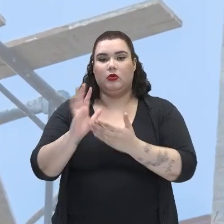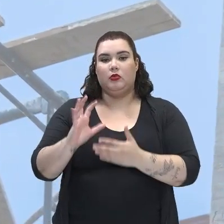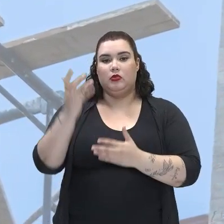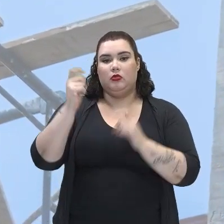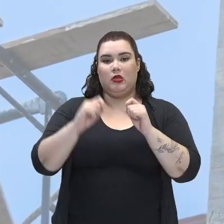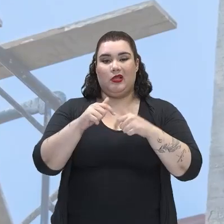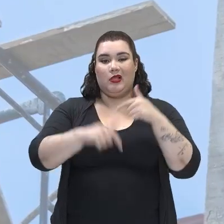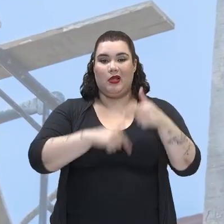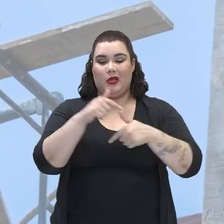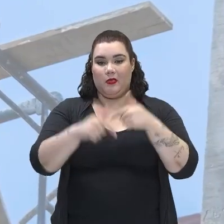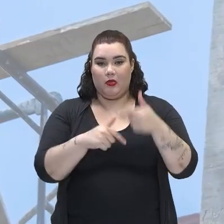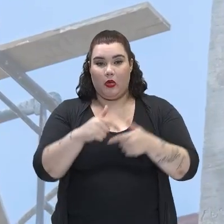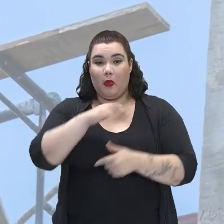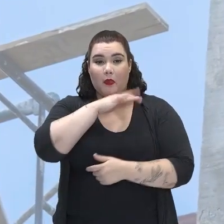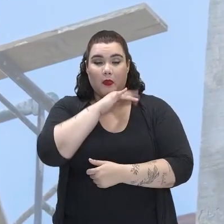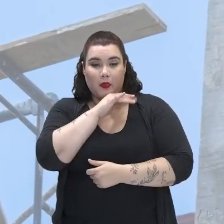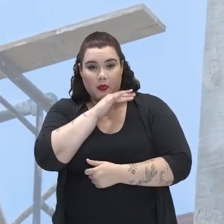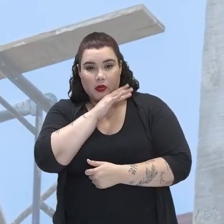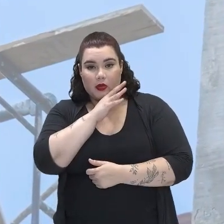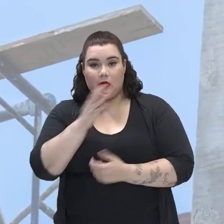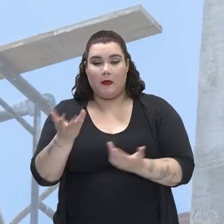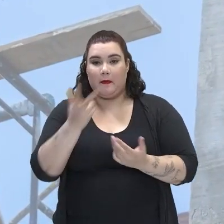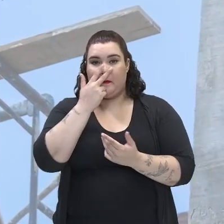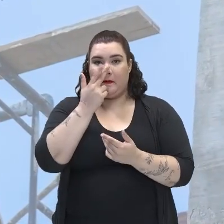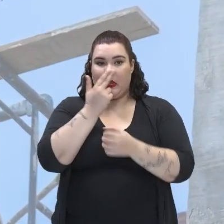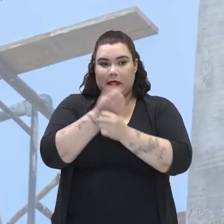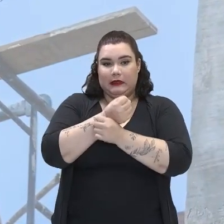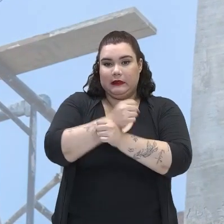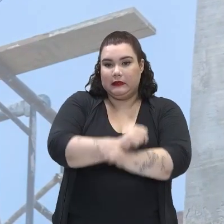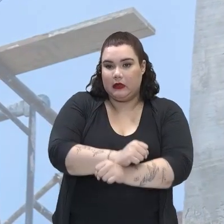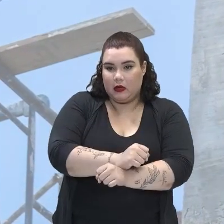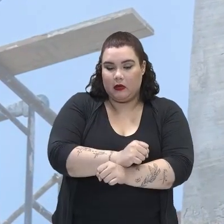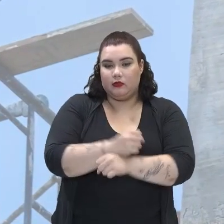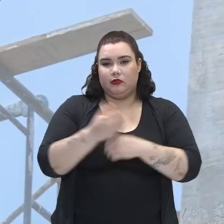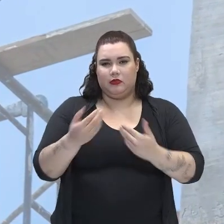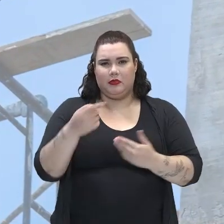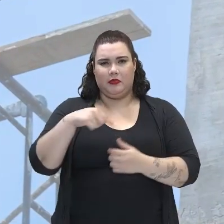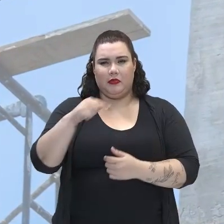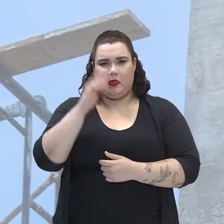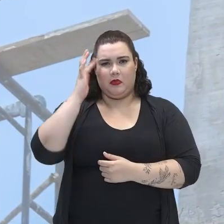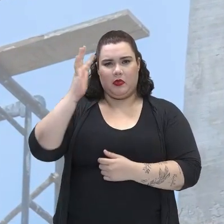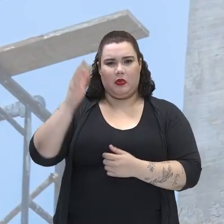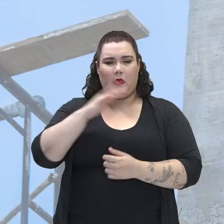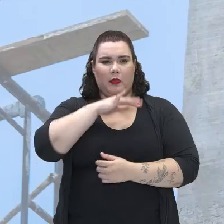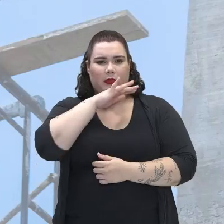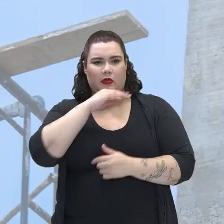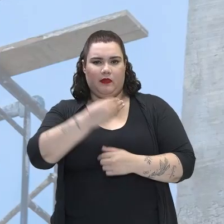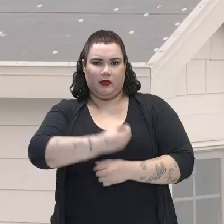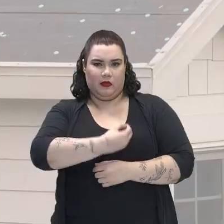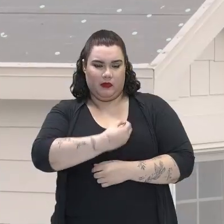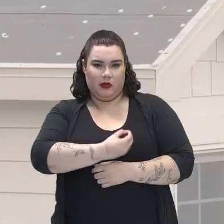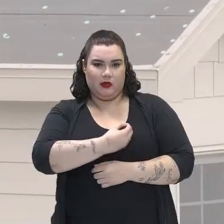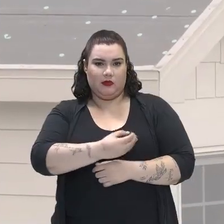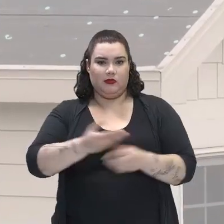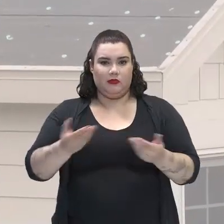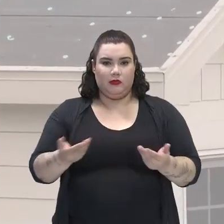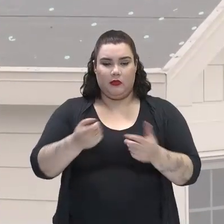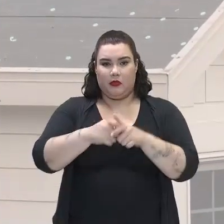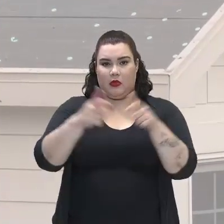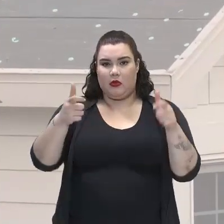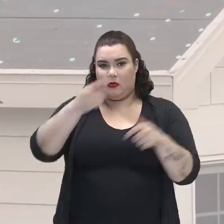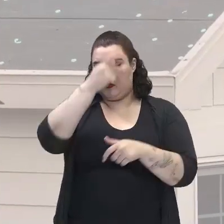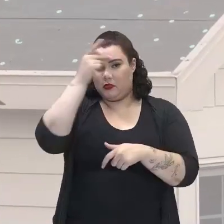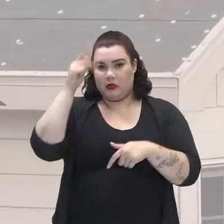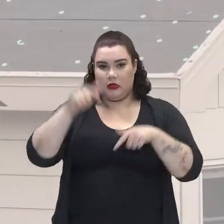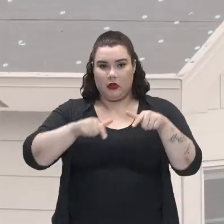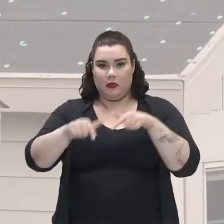condições de trabalho são tão ruins que se parecem com a escravidão. Já pensou como deve ser horrível viver assim? Muitas pessoas que